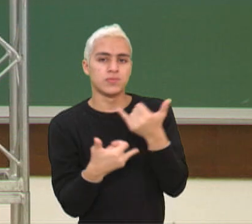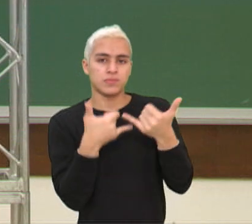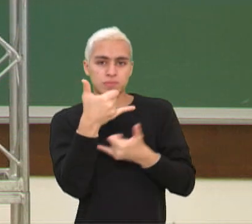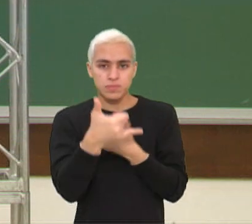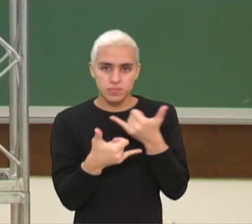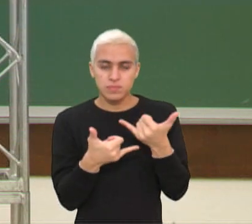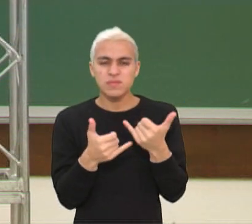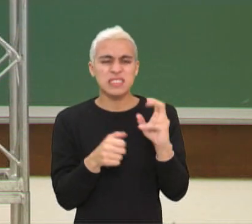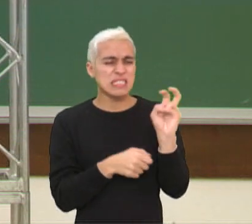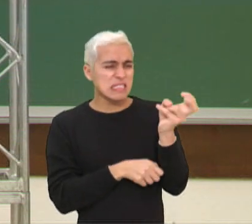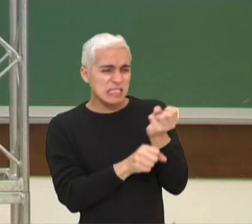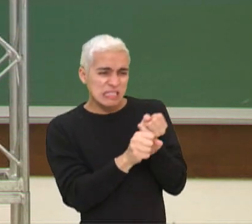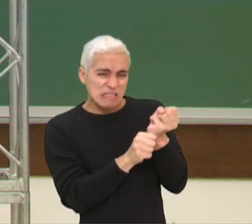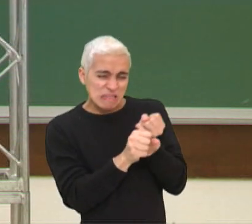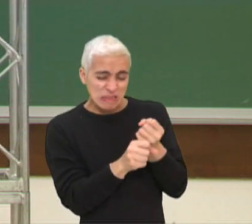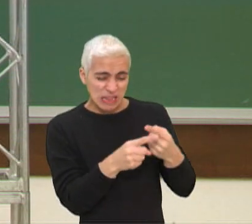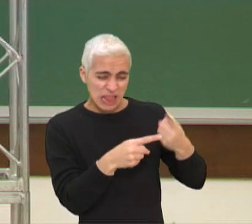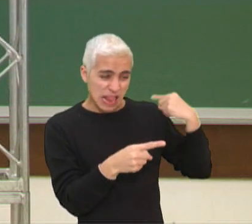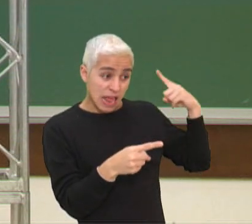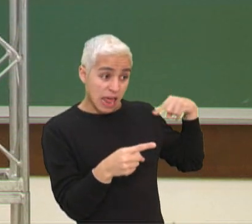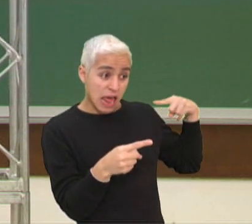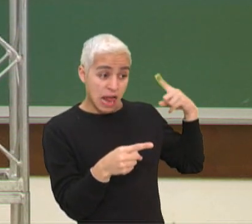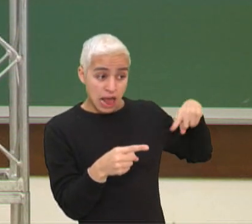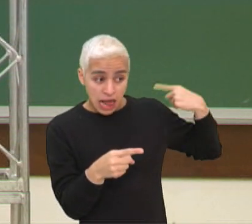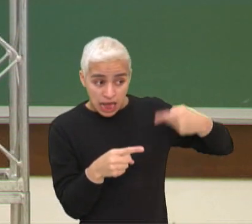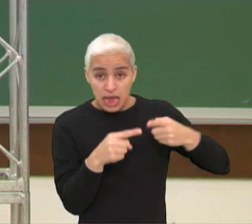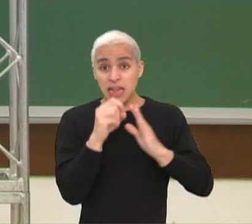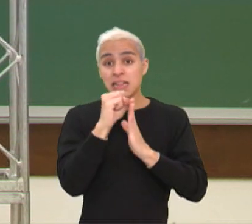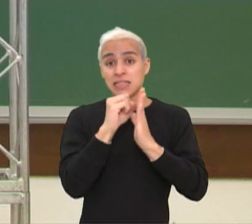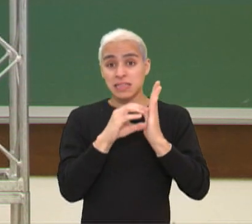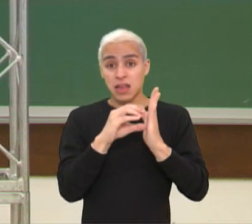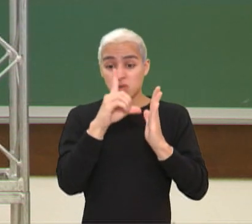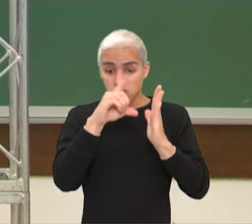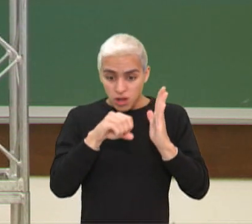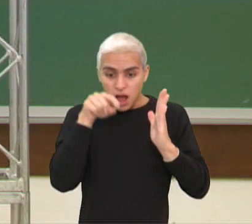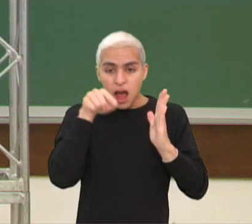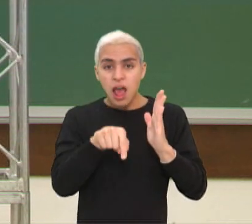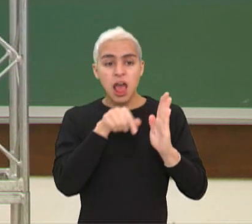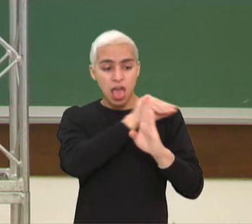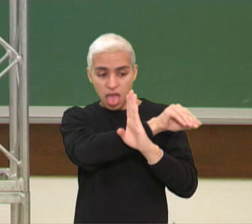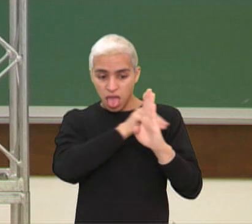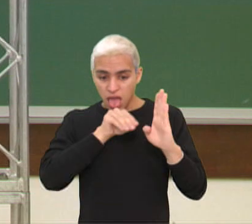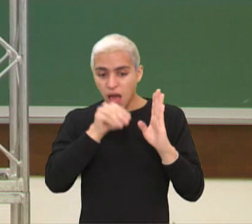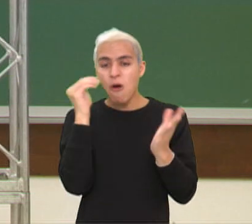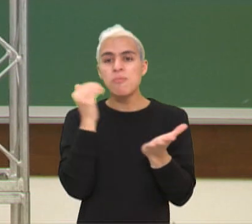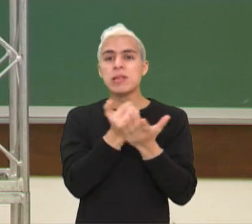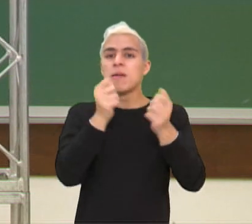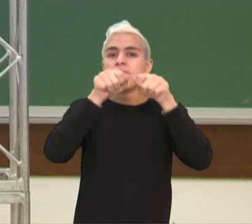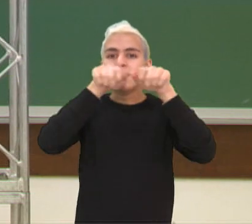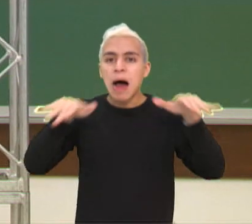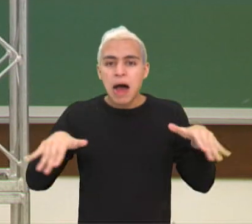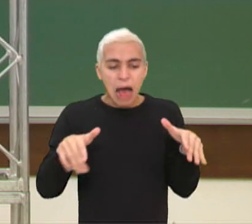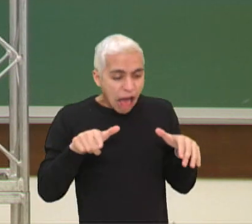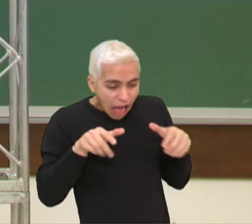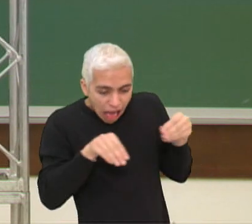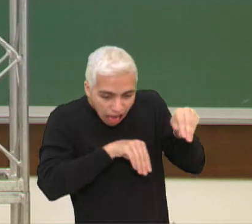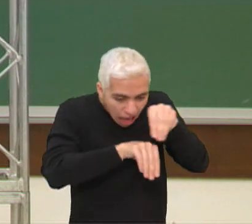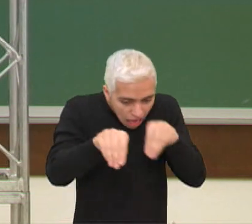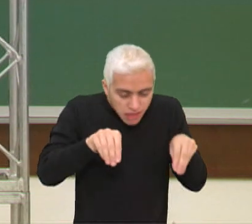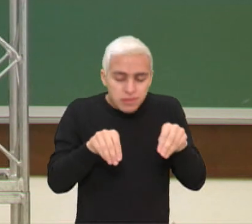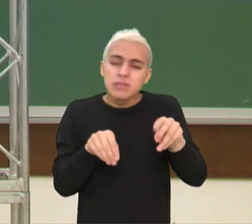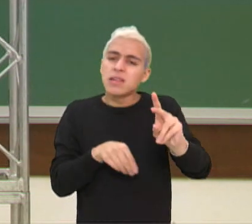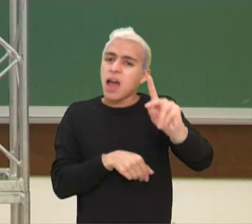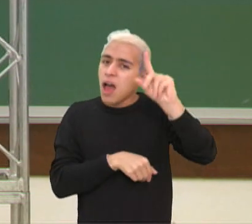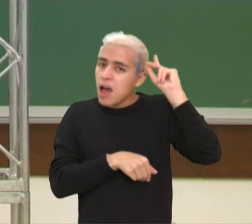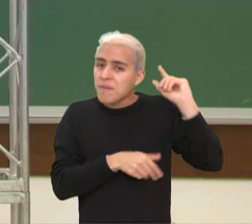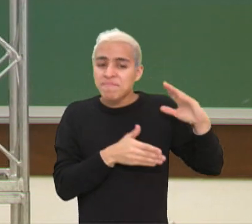jogo de 5 mil anos atrás que somente no século XIX eles conseguiram ter acesso, entender e poder jogar. Então, um jogo bem antigo,